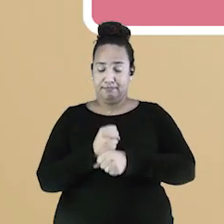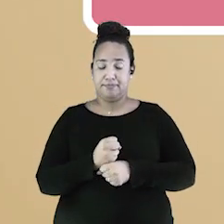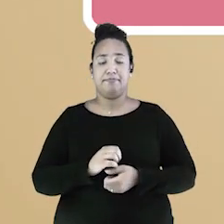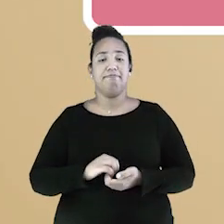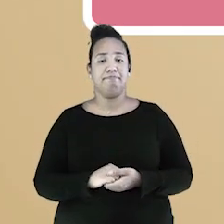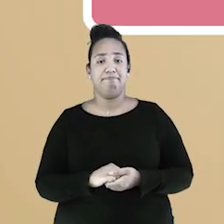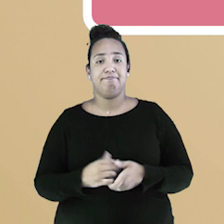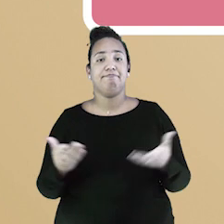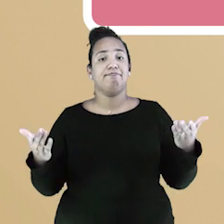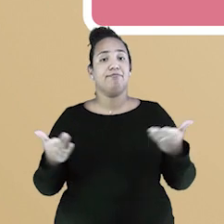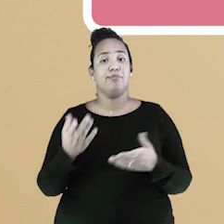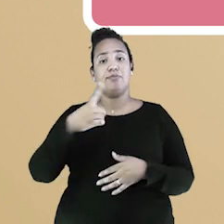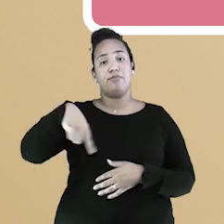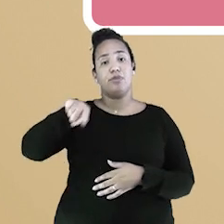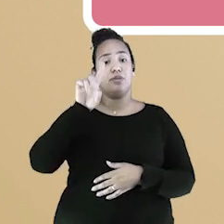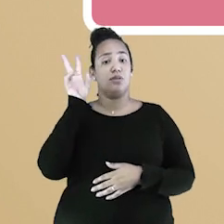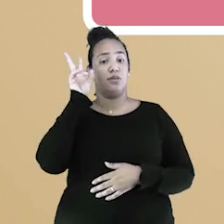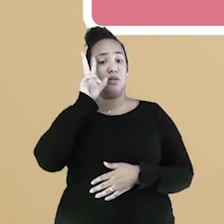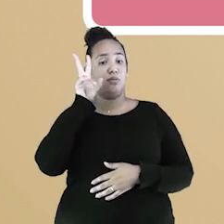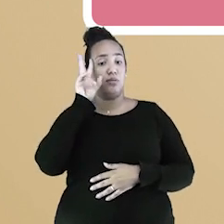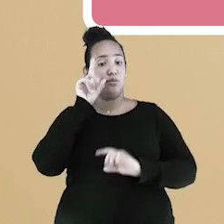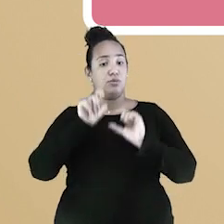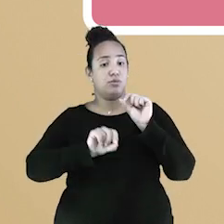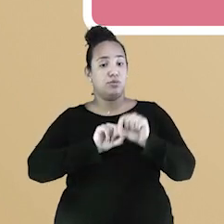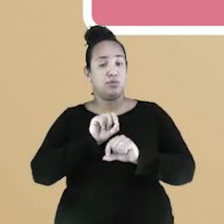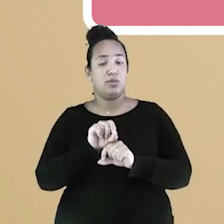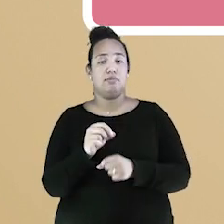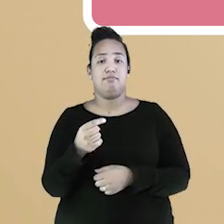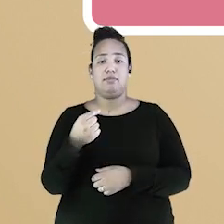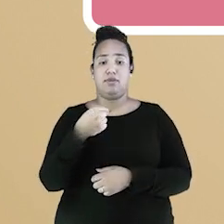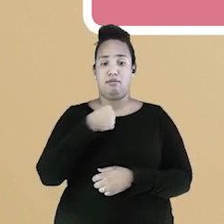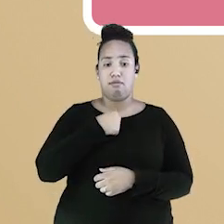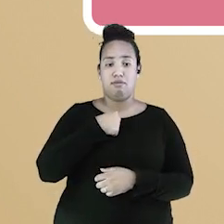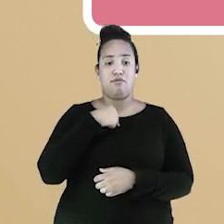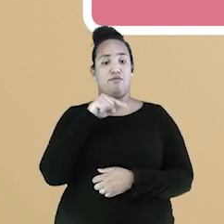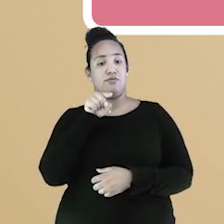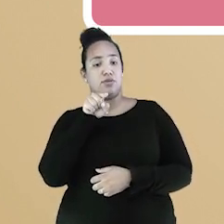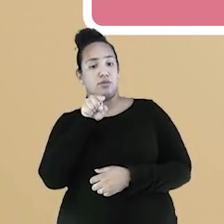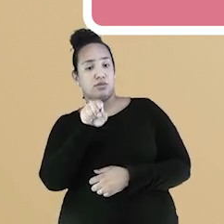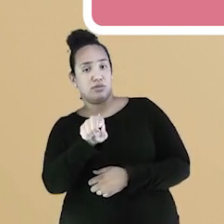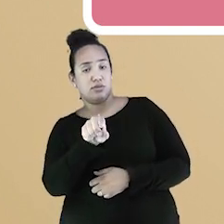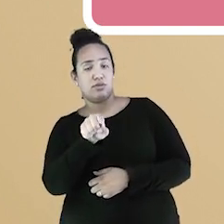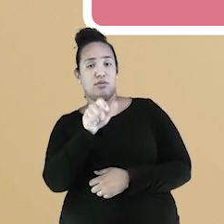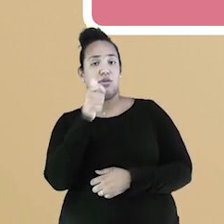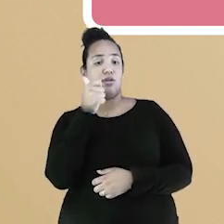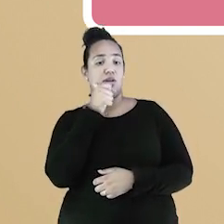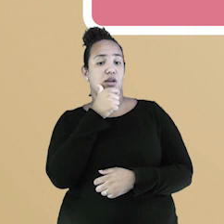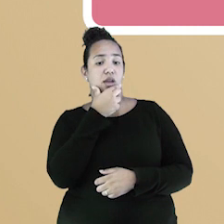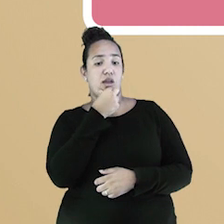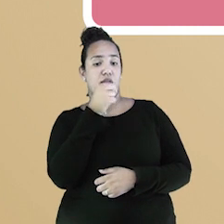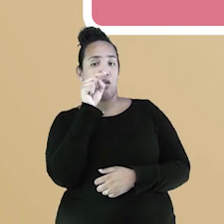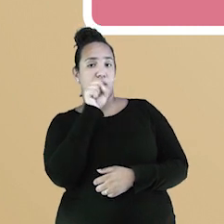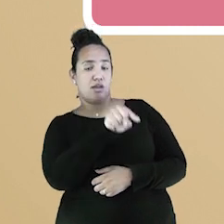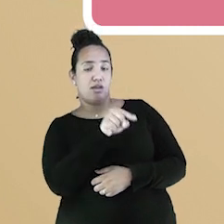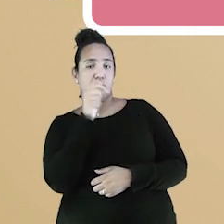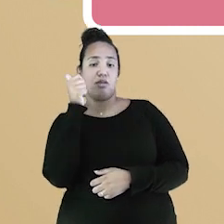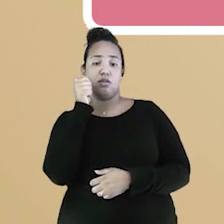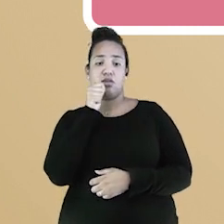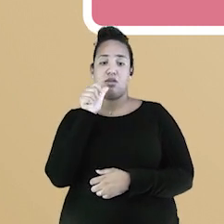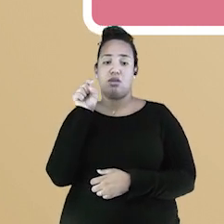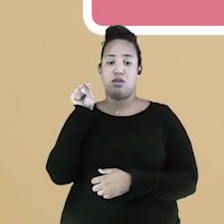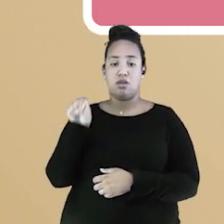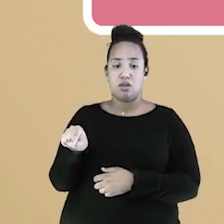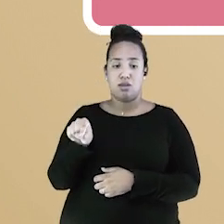I, you, he, she, it, we e